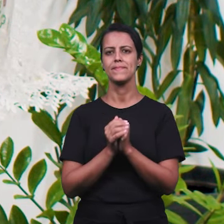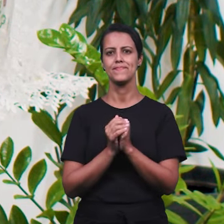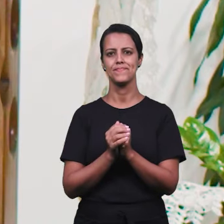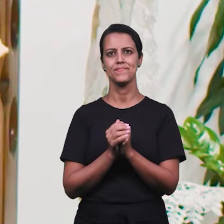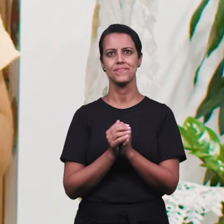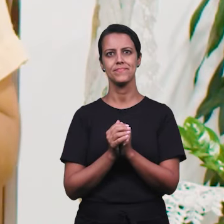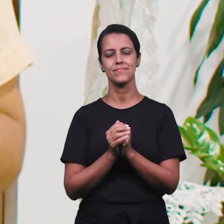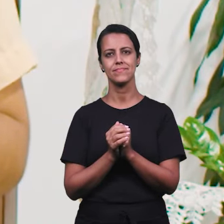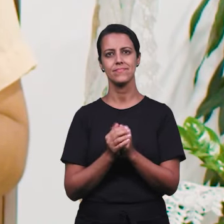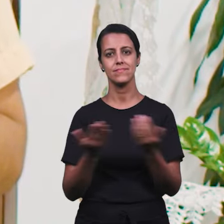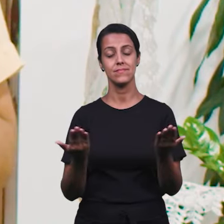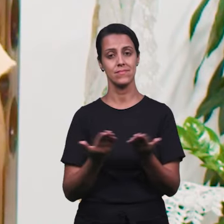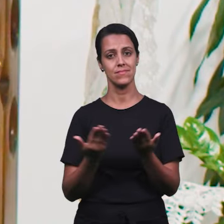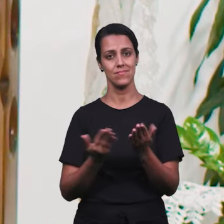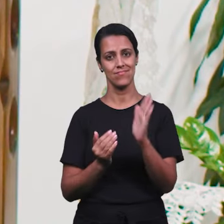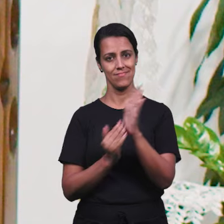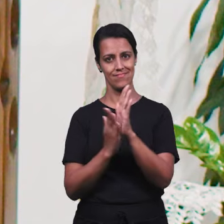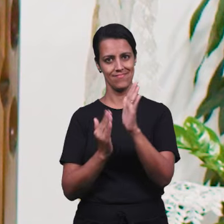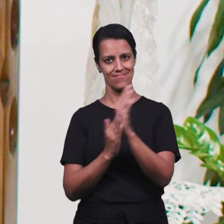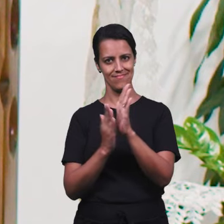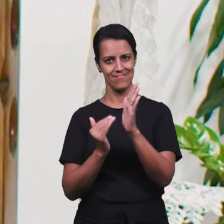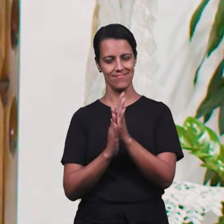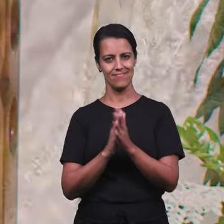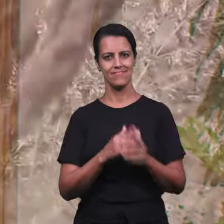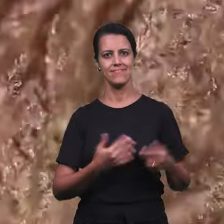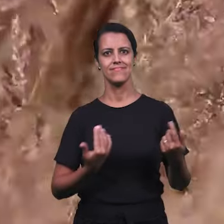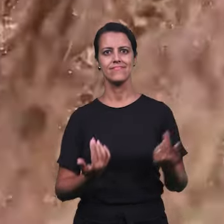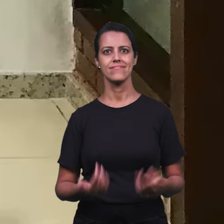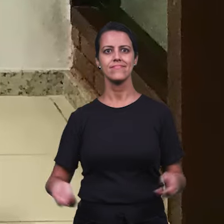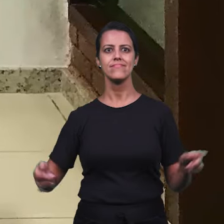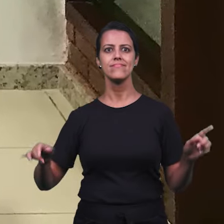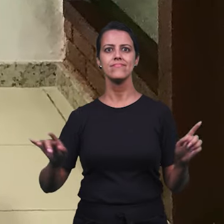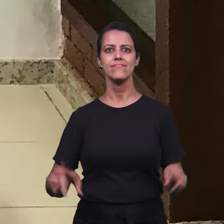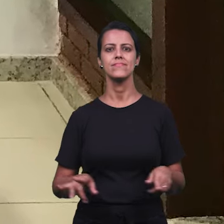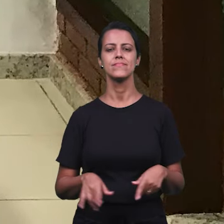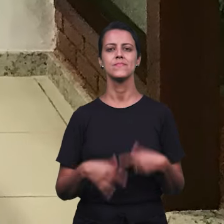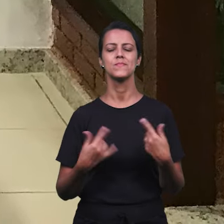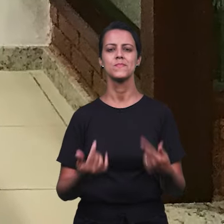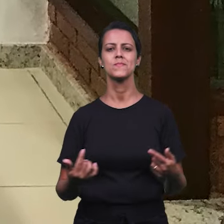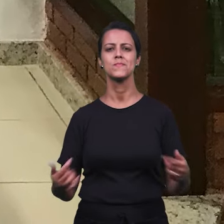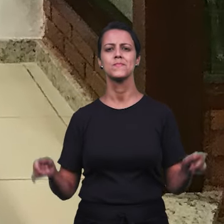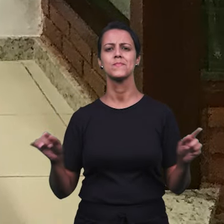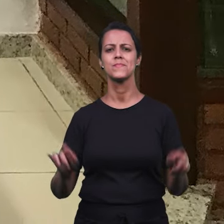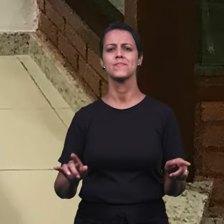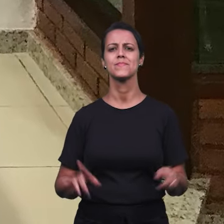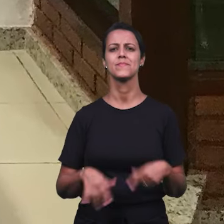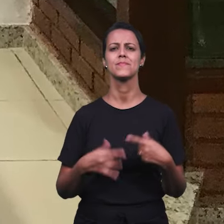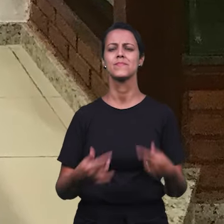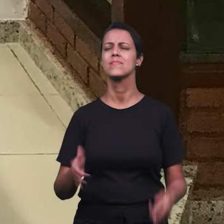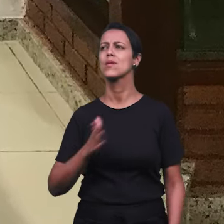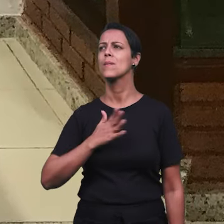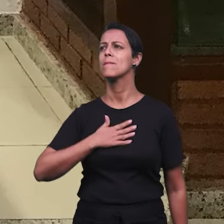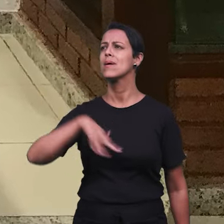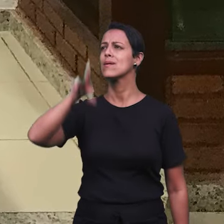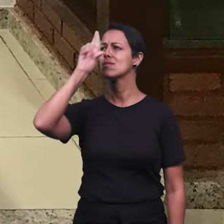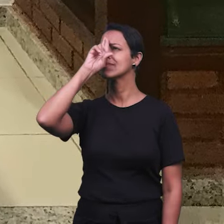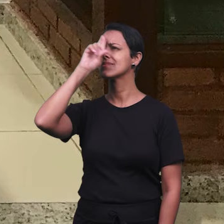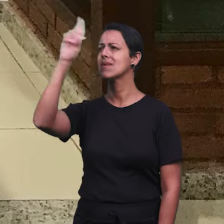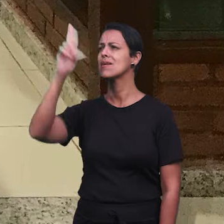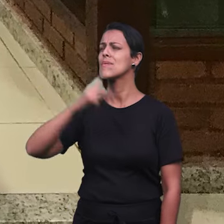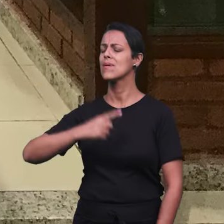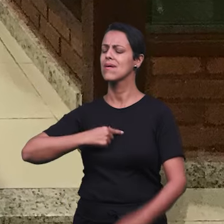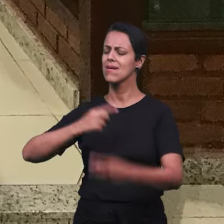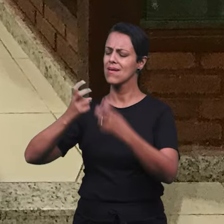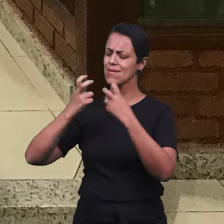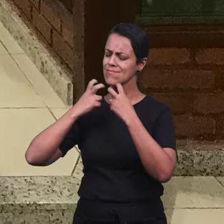amém vamos entar o um hino de Clamor ao Senhor Clamo a Ti ó meu